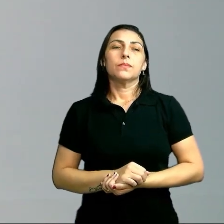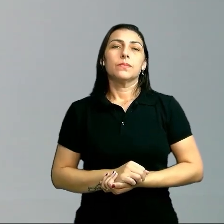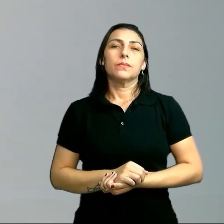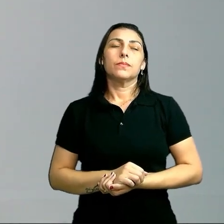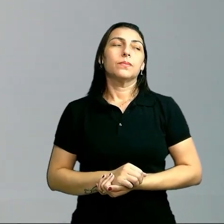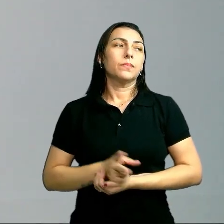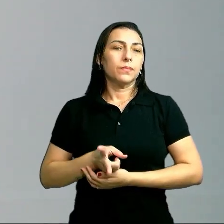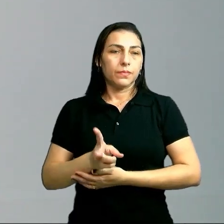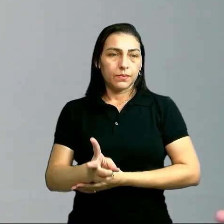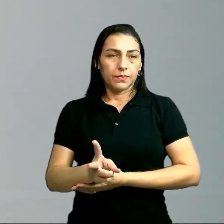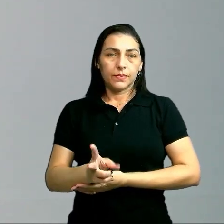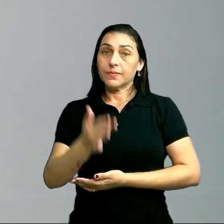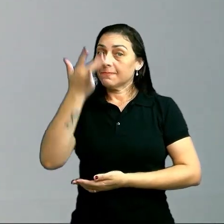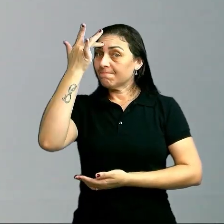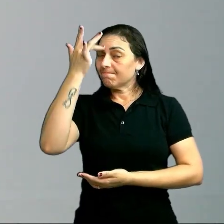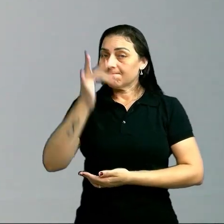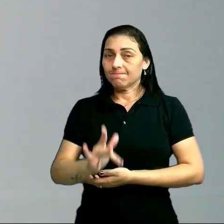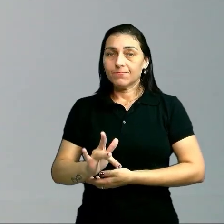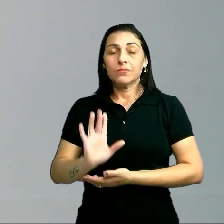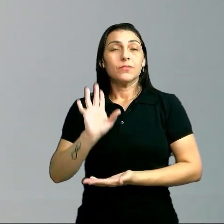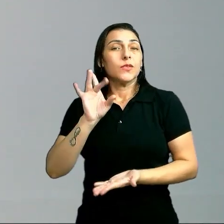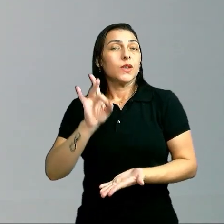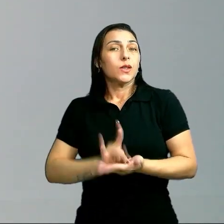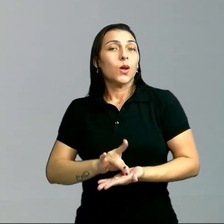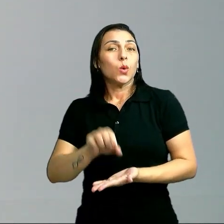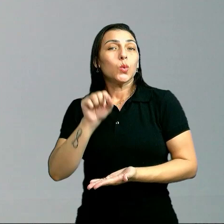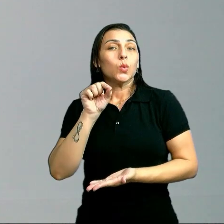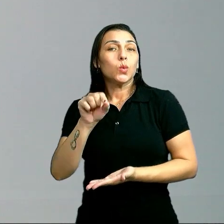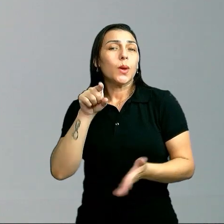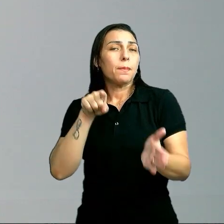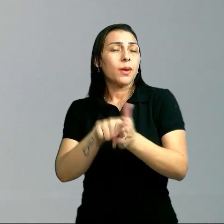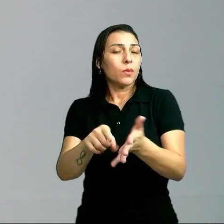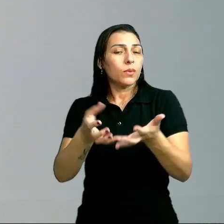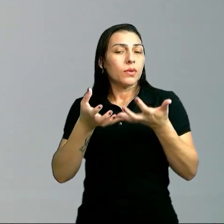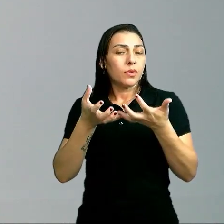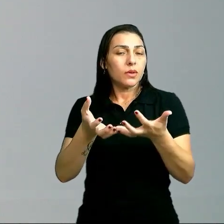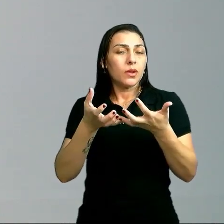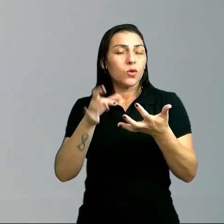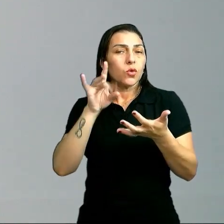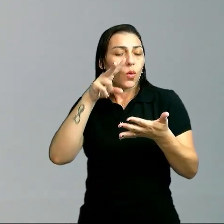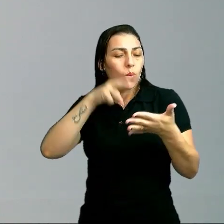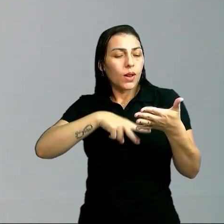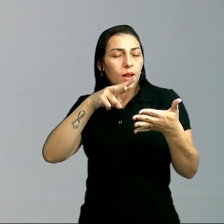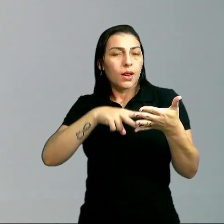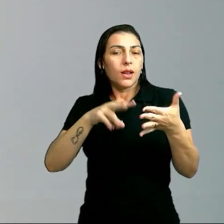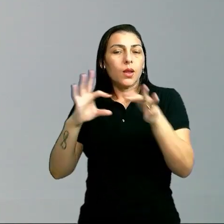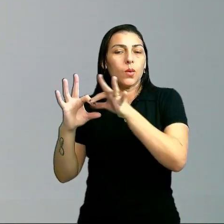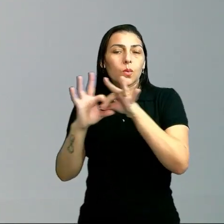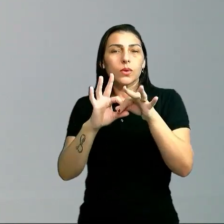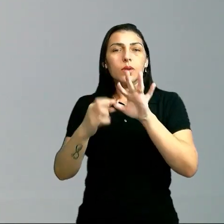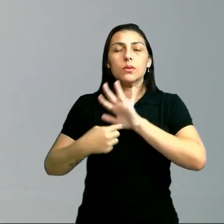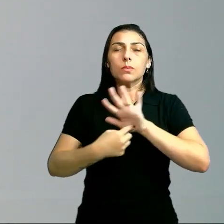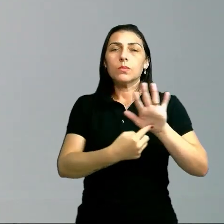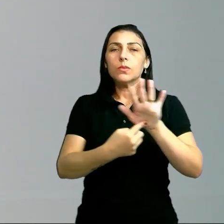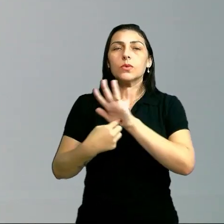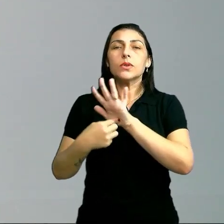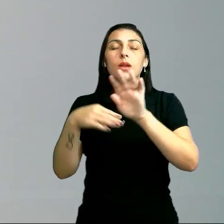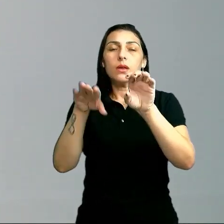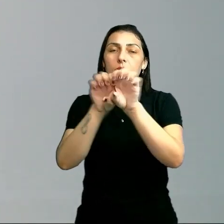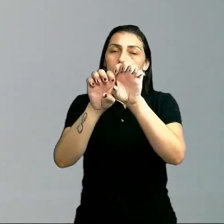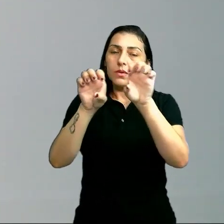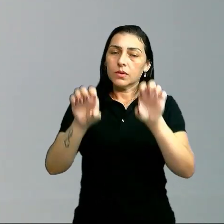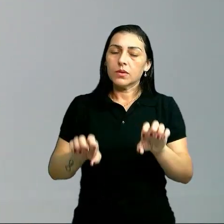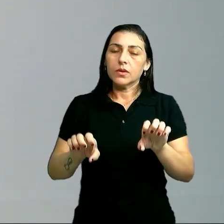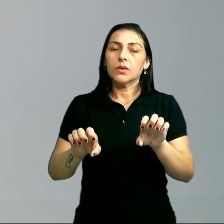Então, seguindo, nós não sabemos ainda de fato o que a questão quer, eu apenas li o contexto e mostrei para vocês a